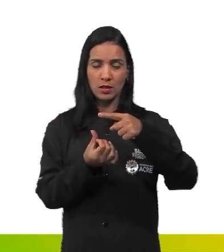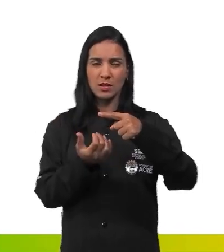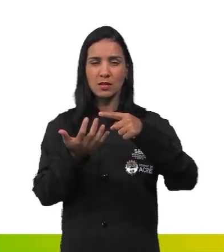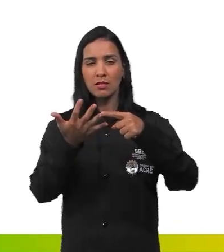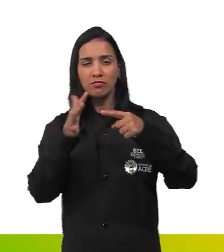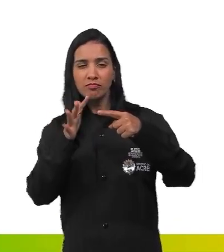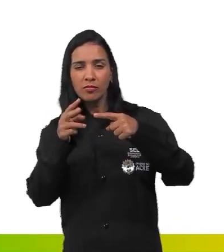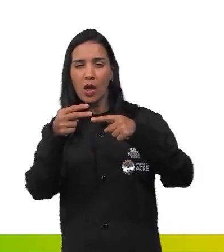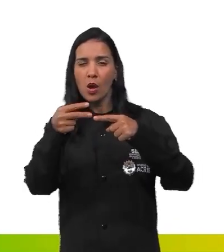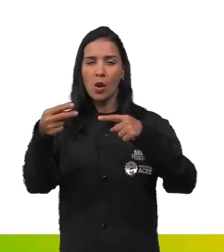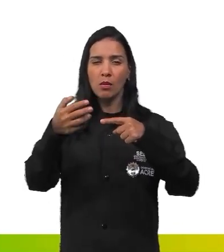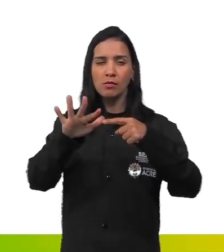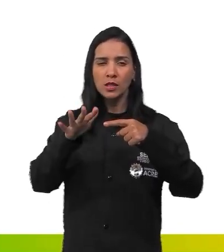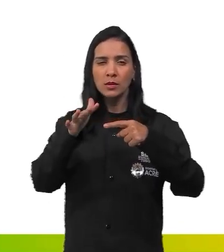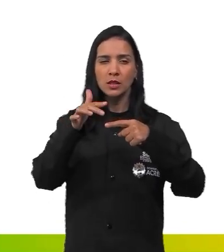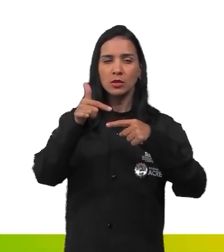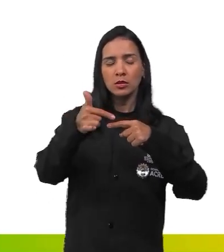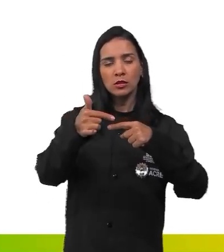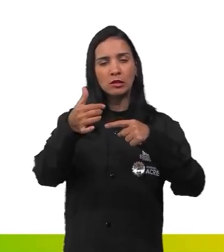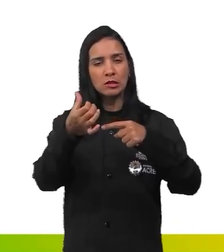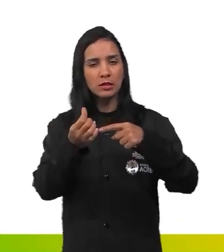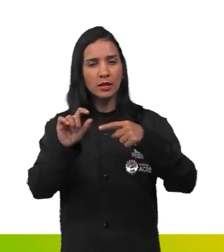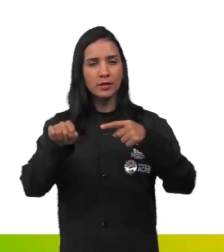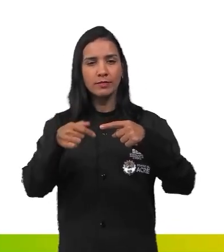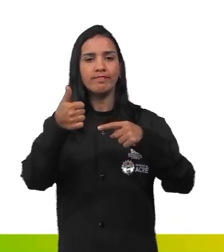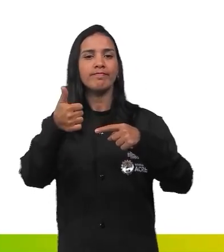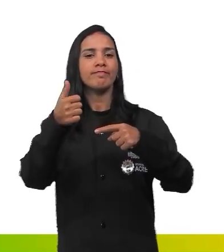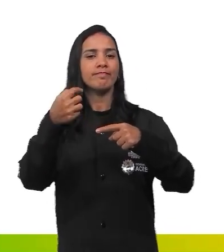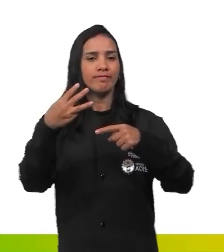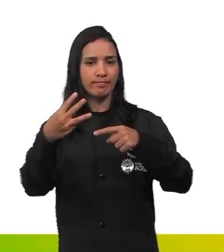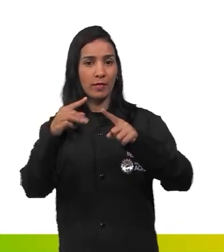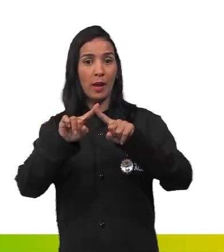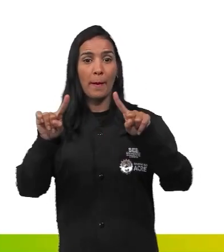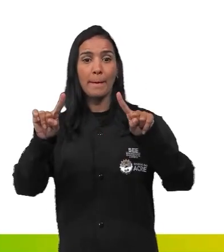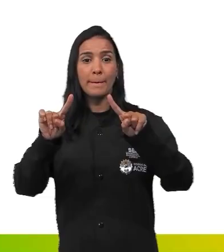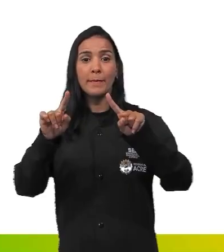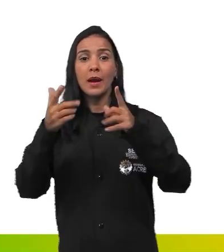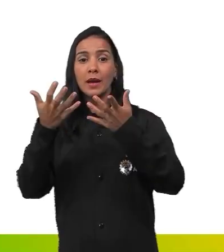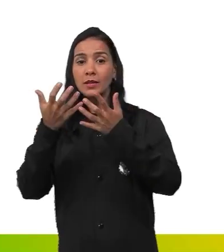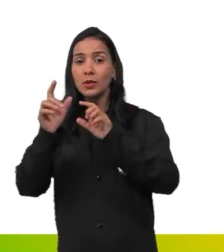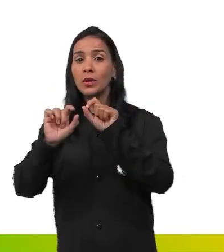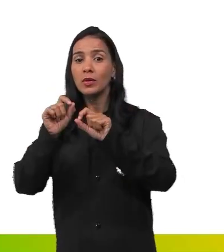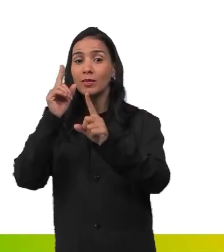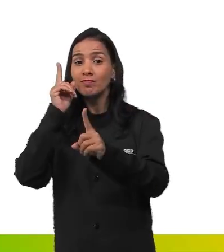26,13. O que significa isso? Só que você quer n sendo um número natural.